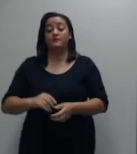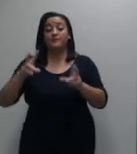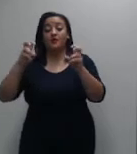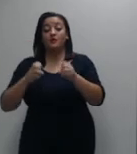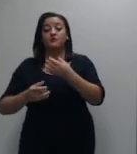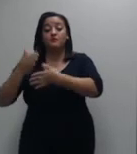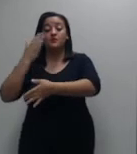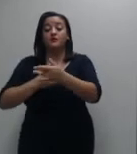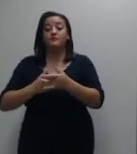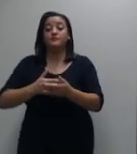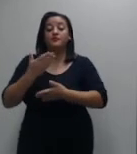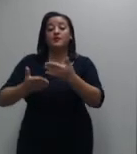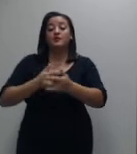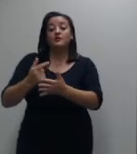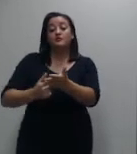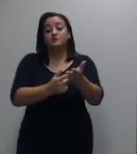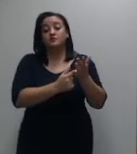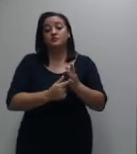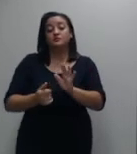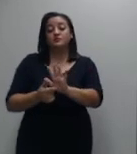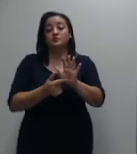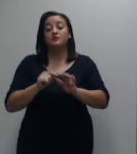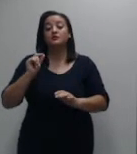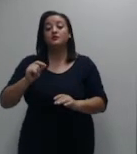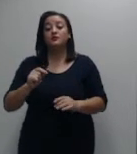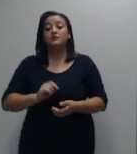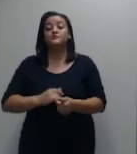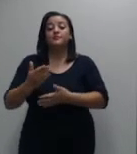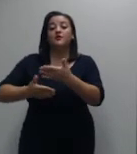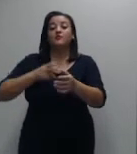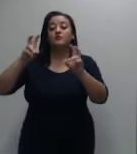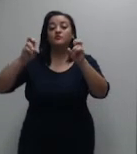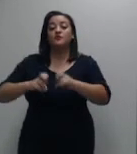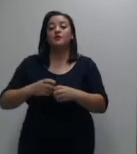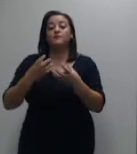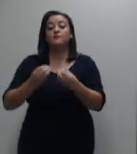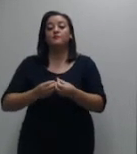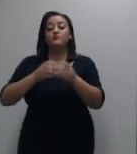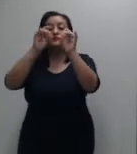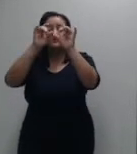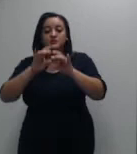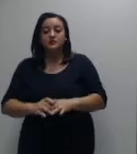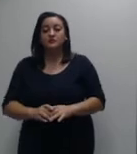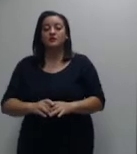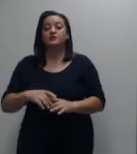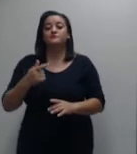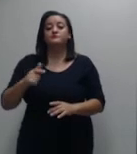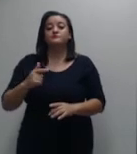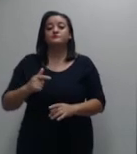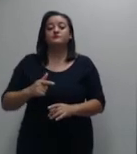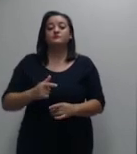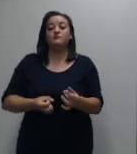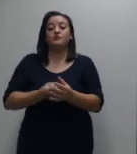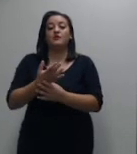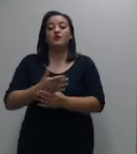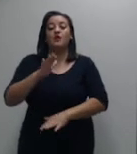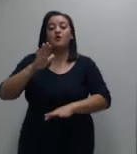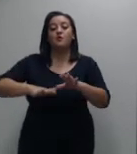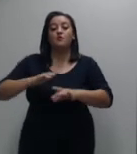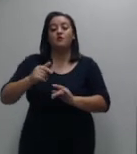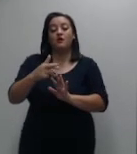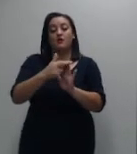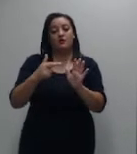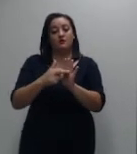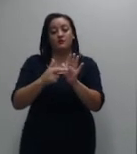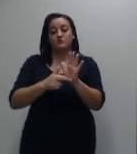envolvido no acórdão recorrido envolve uma matéria bastante específicos que não se reproduzem em qualquer dos paradigmas